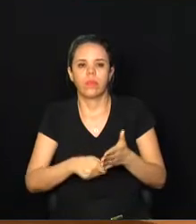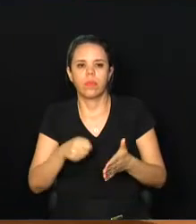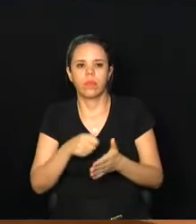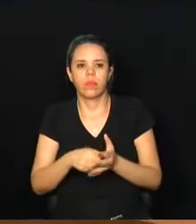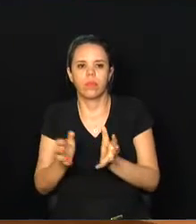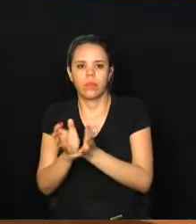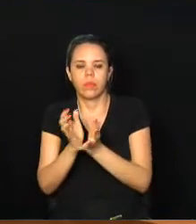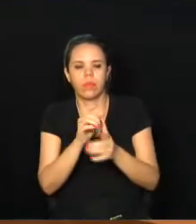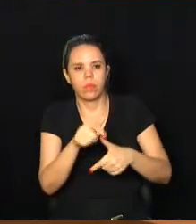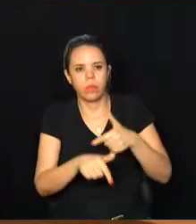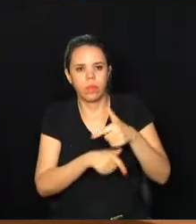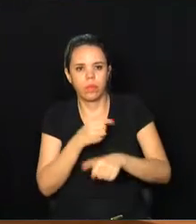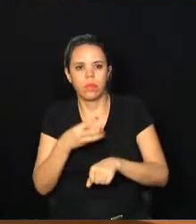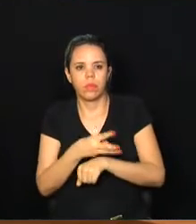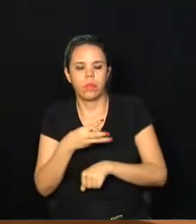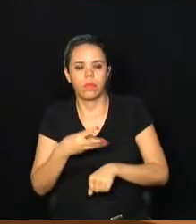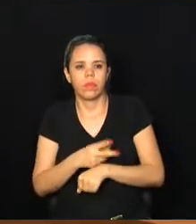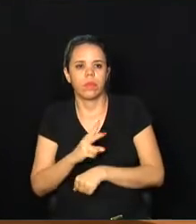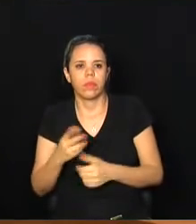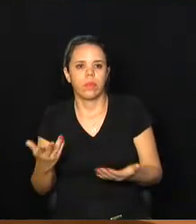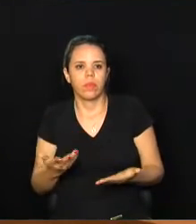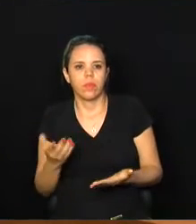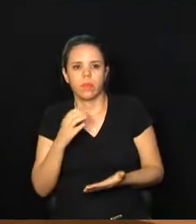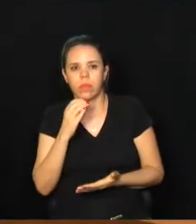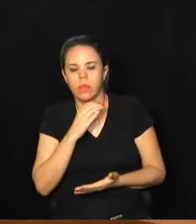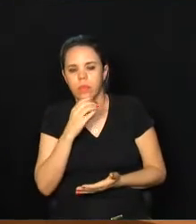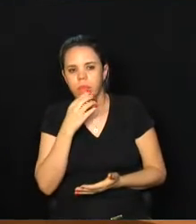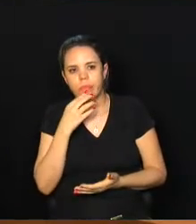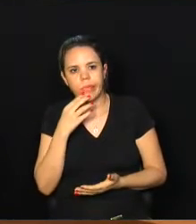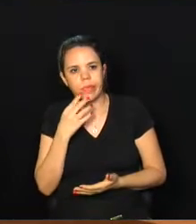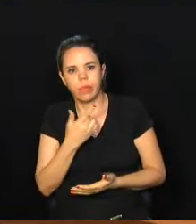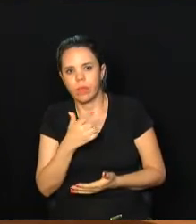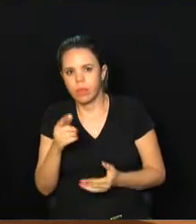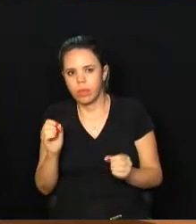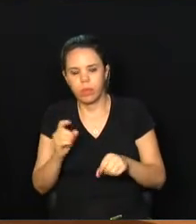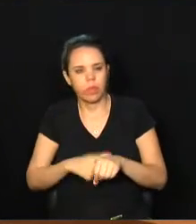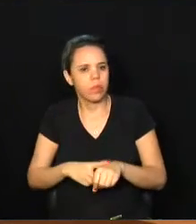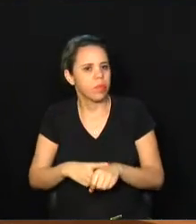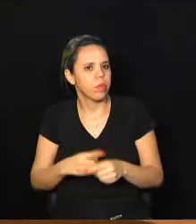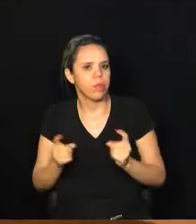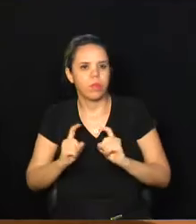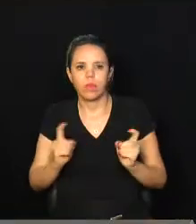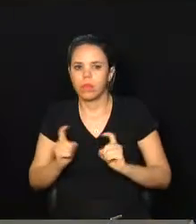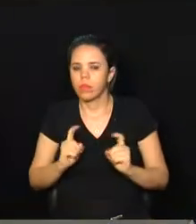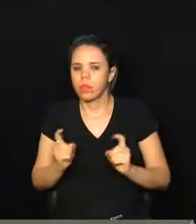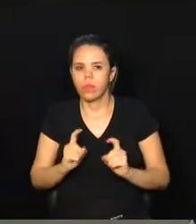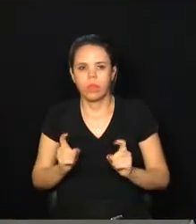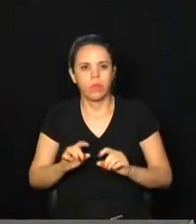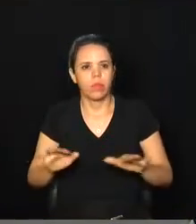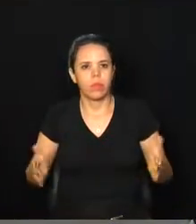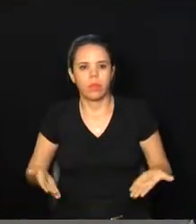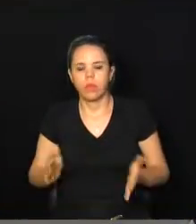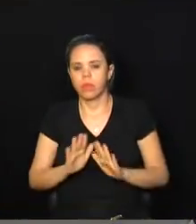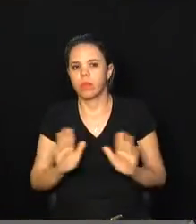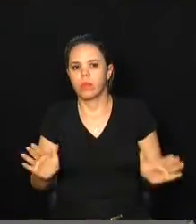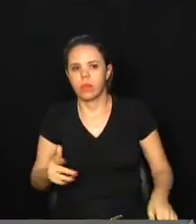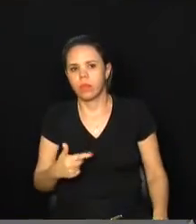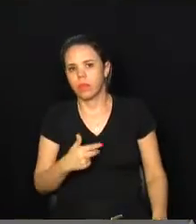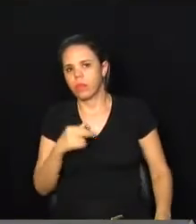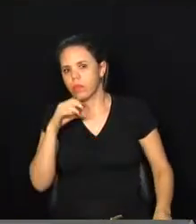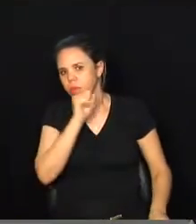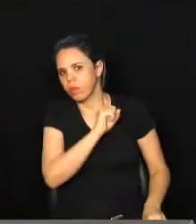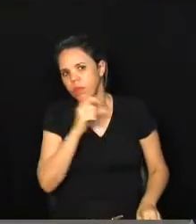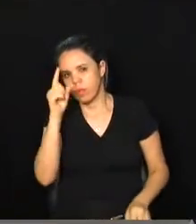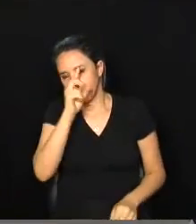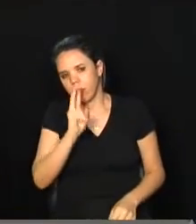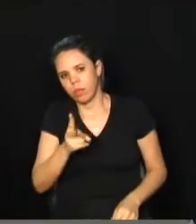de trabalho aí, WhatsApp, que hoje a correria é grande, a gente não tem mais tempo de ficar em reunião de uma mesa, né? Então, as coisas acontecem de domingo